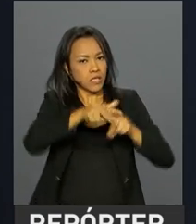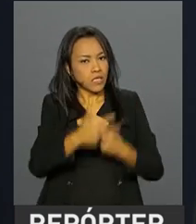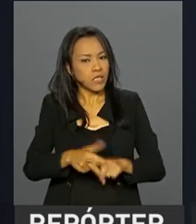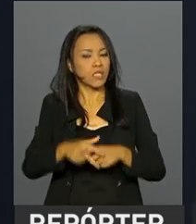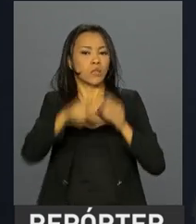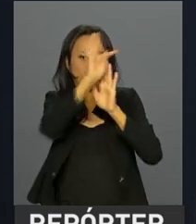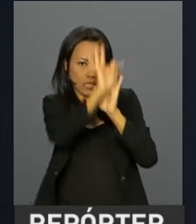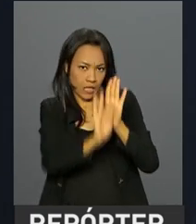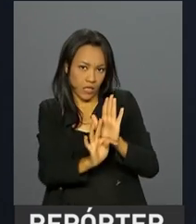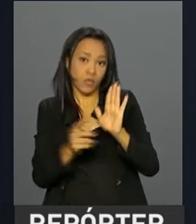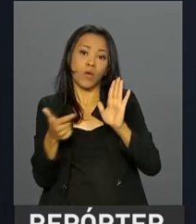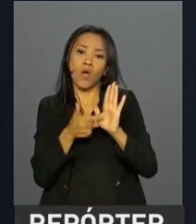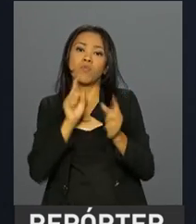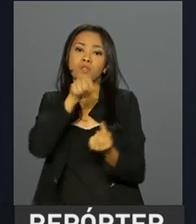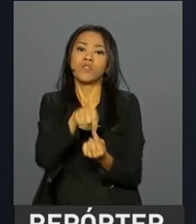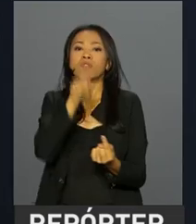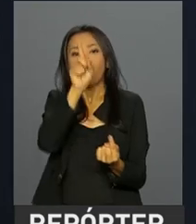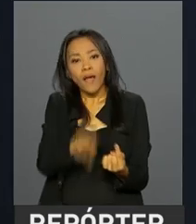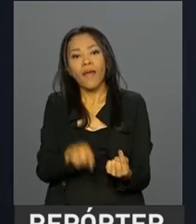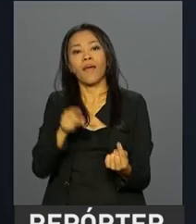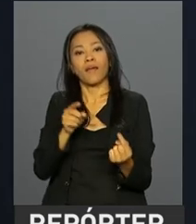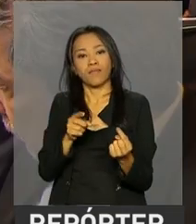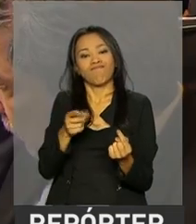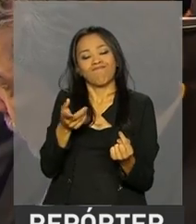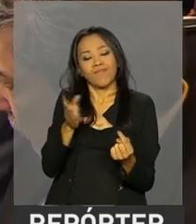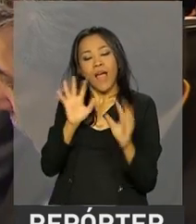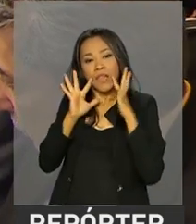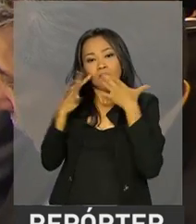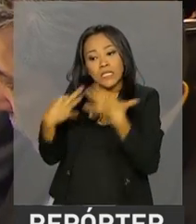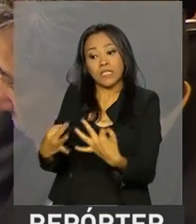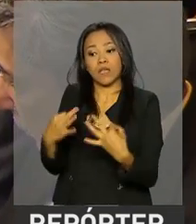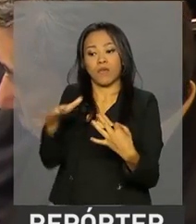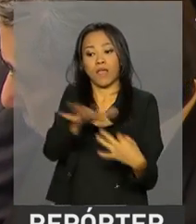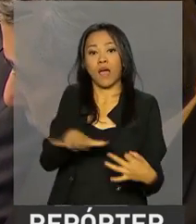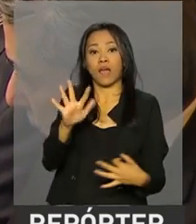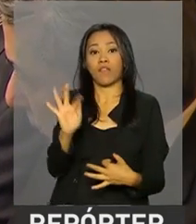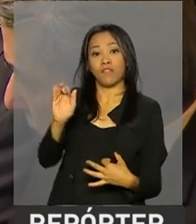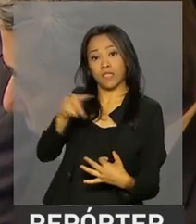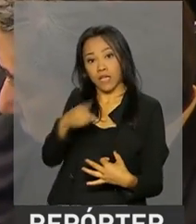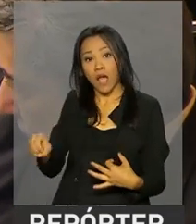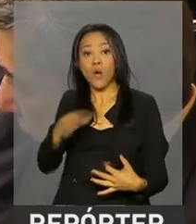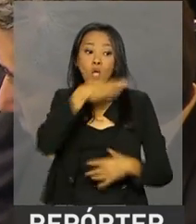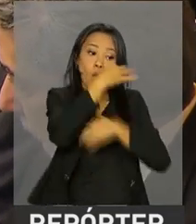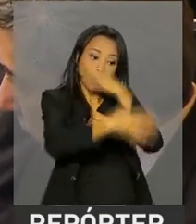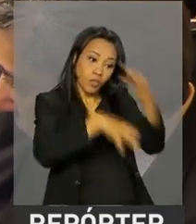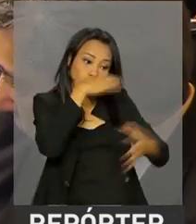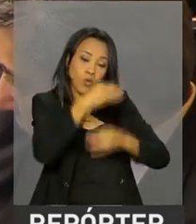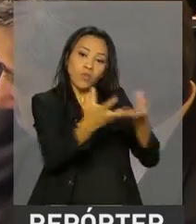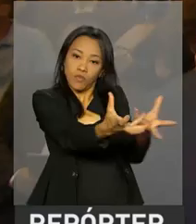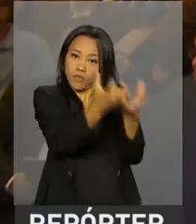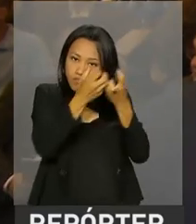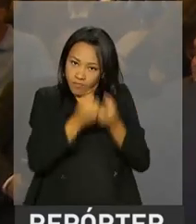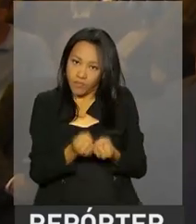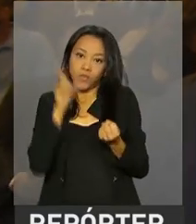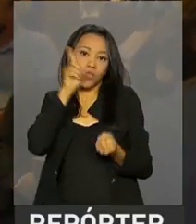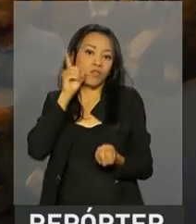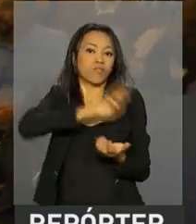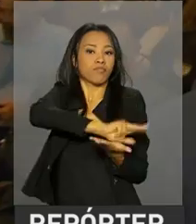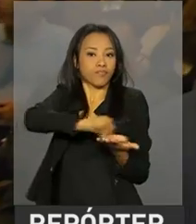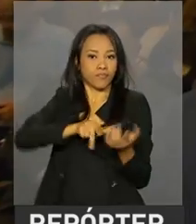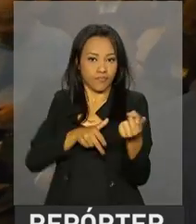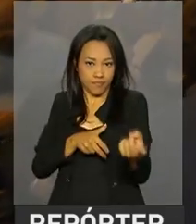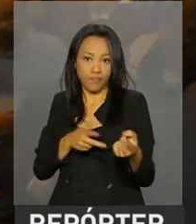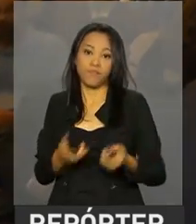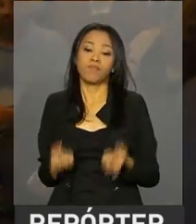original atendem ao mesmo tempo a questão fiscal do governo e as sugestões feitas pelos parlamentares a aprovação